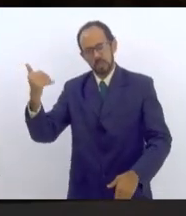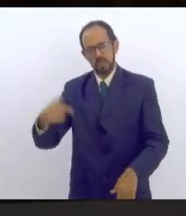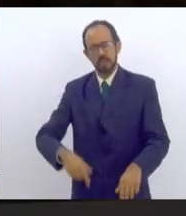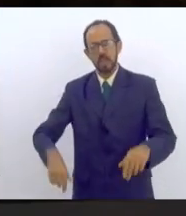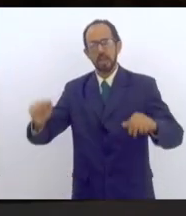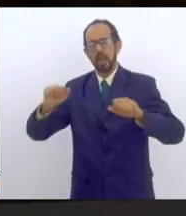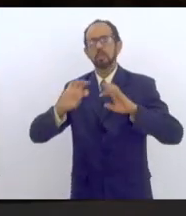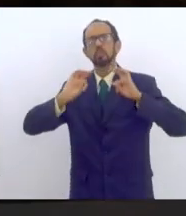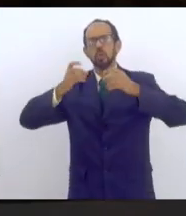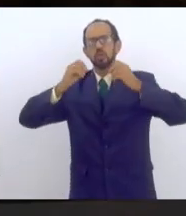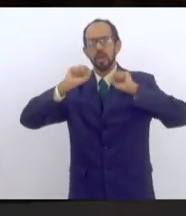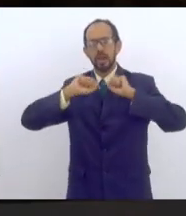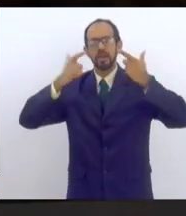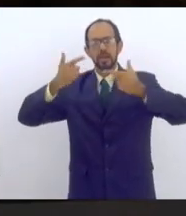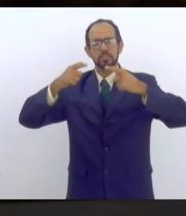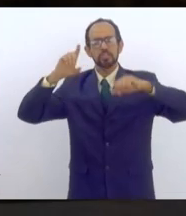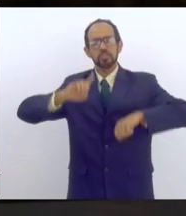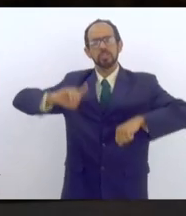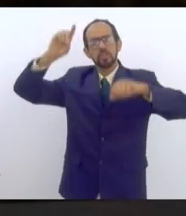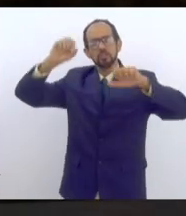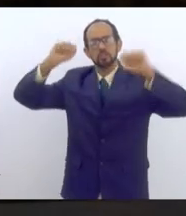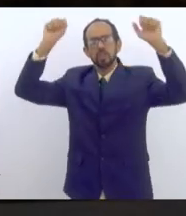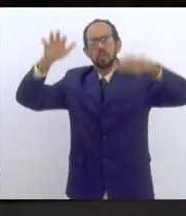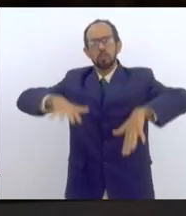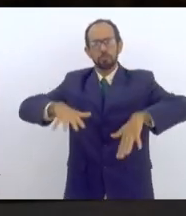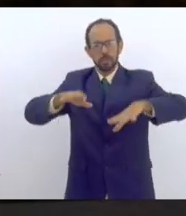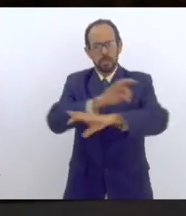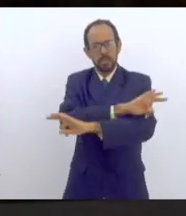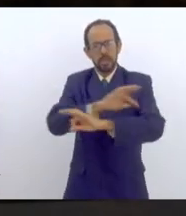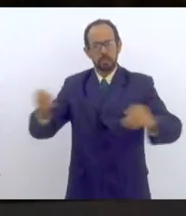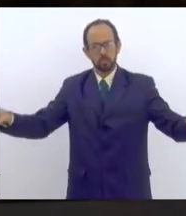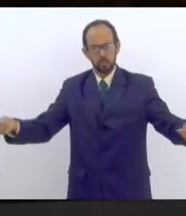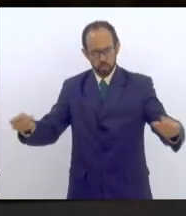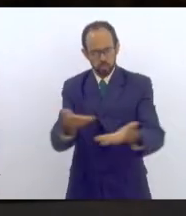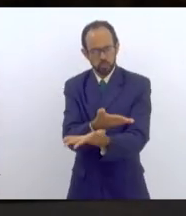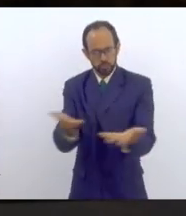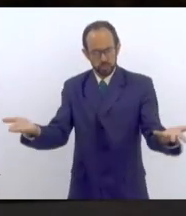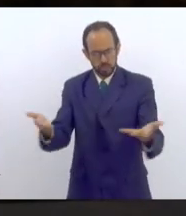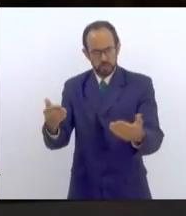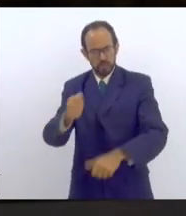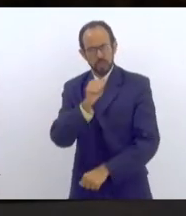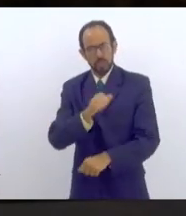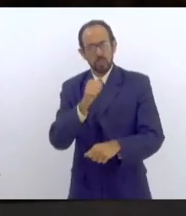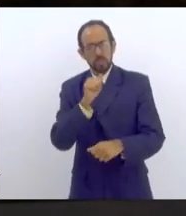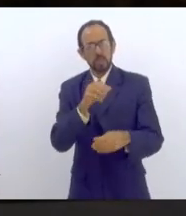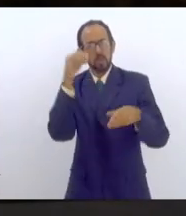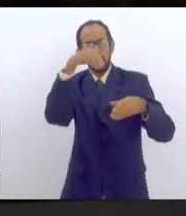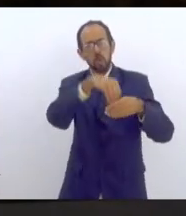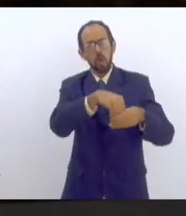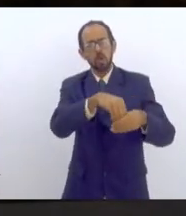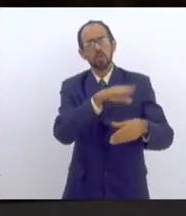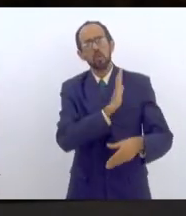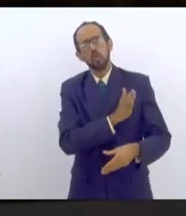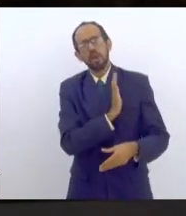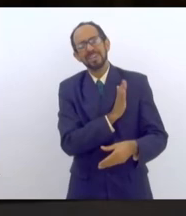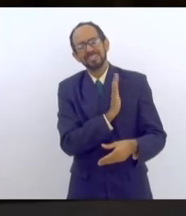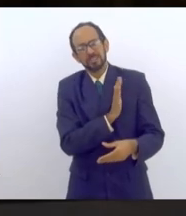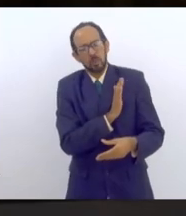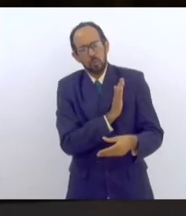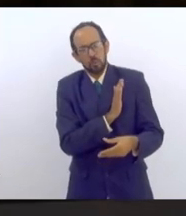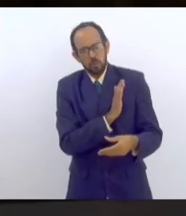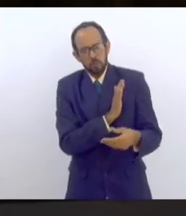está iluminando o passo de cada um dos senhores, que está colocando no coração de cada um dos senhores, está